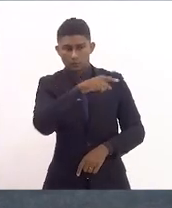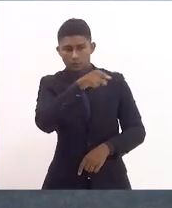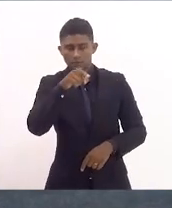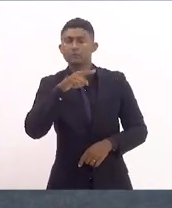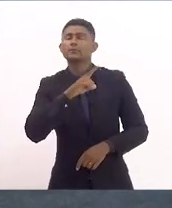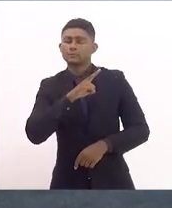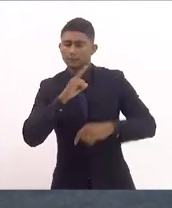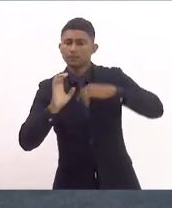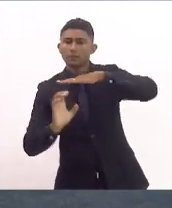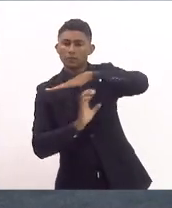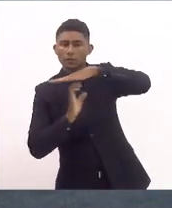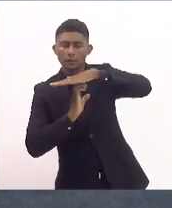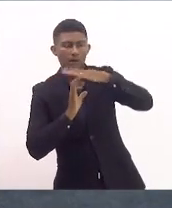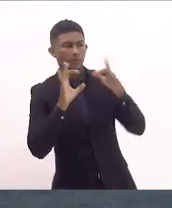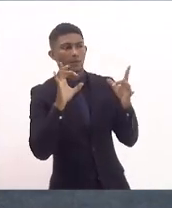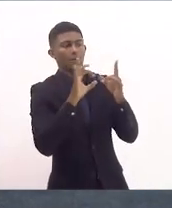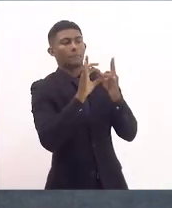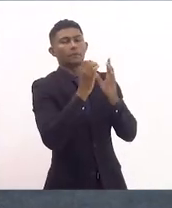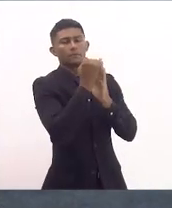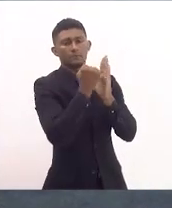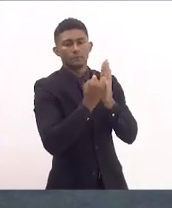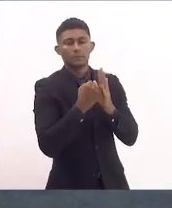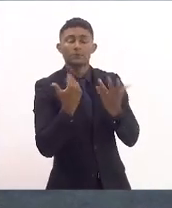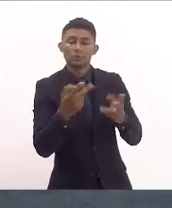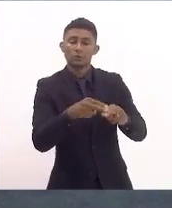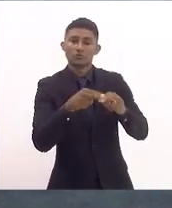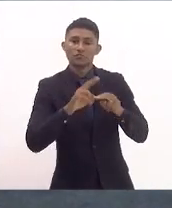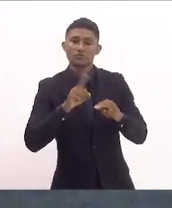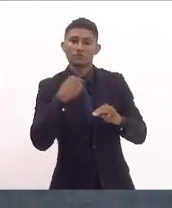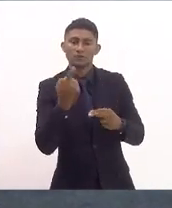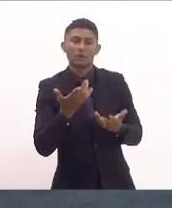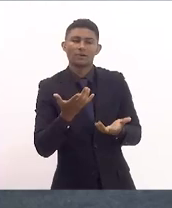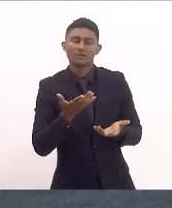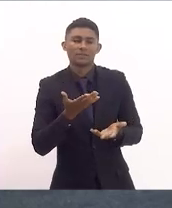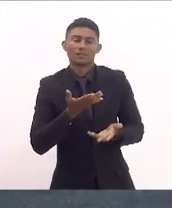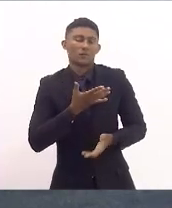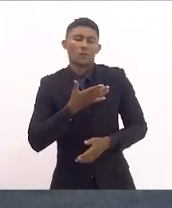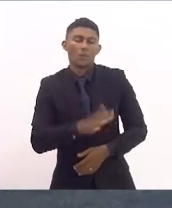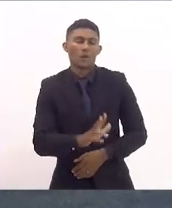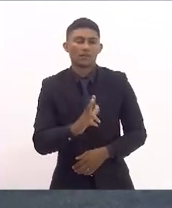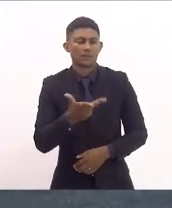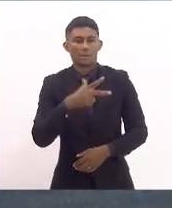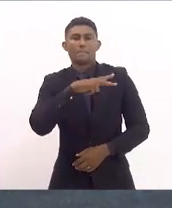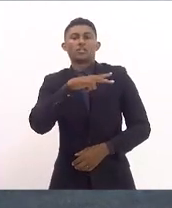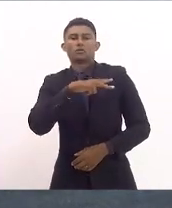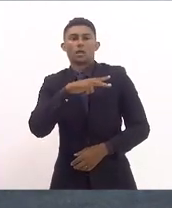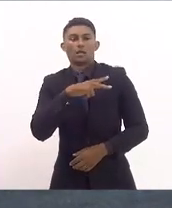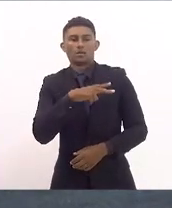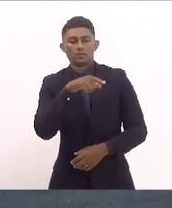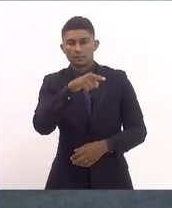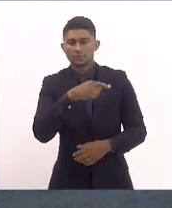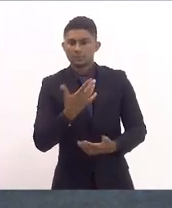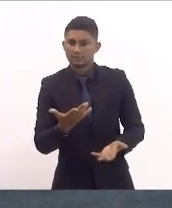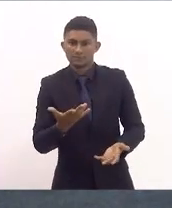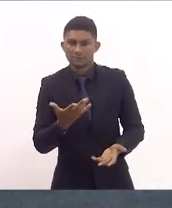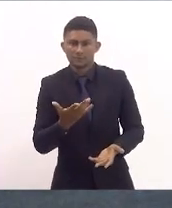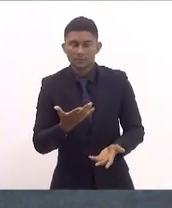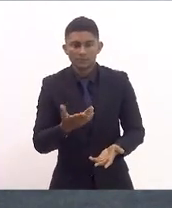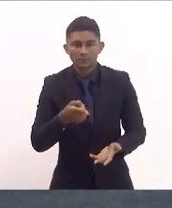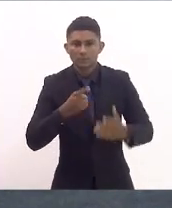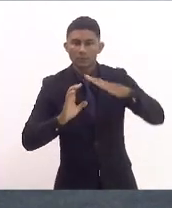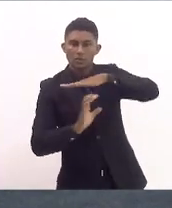contratadas por isso que nós somos contra as privatizações por isso que nós somos contra a iniciativa